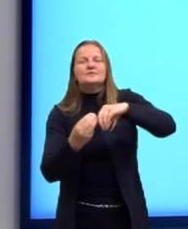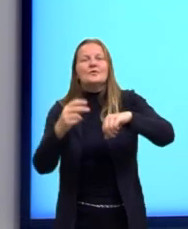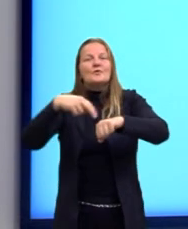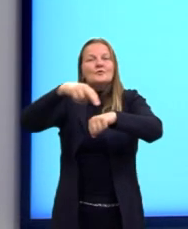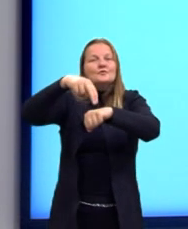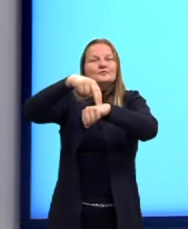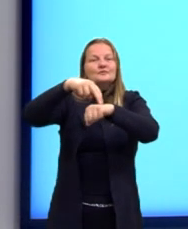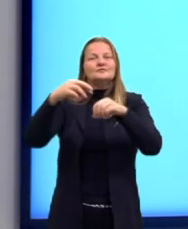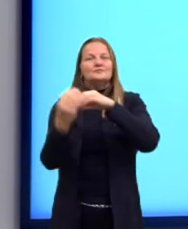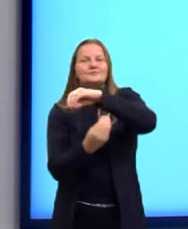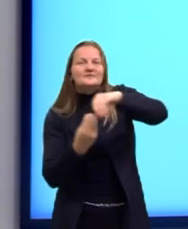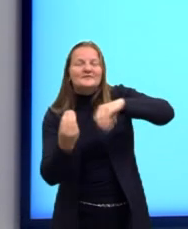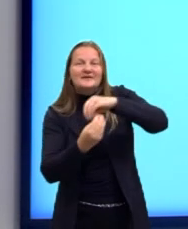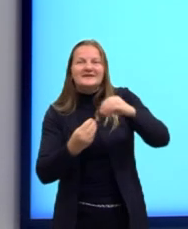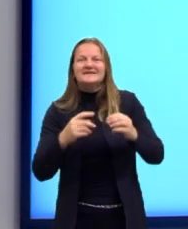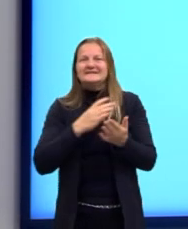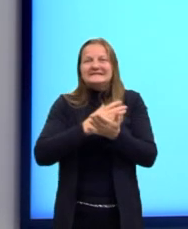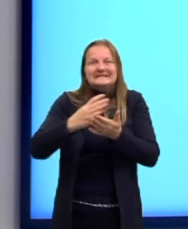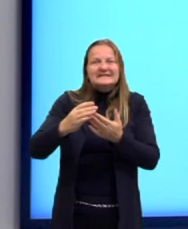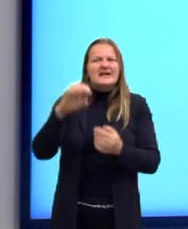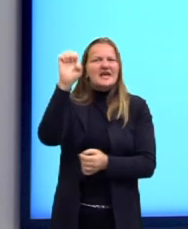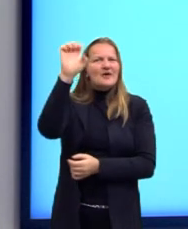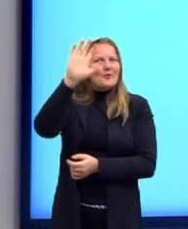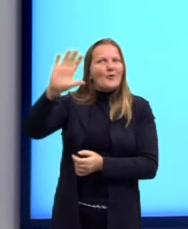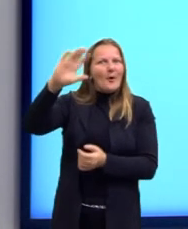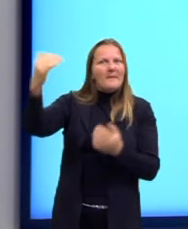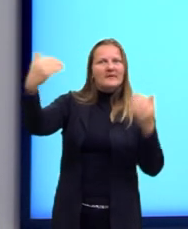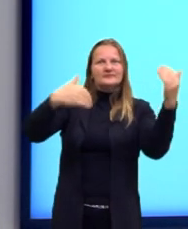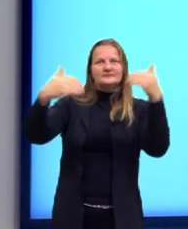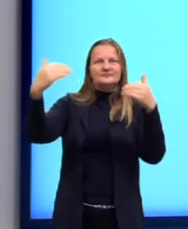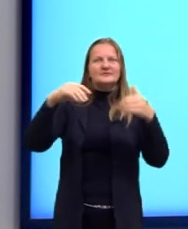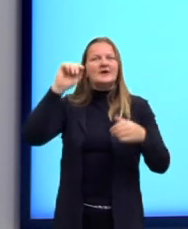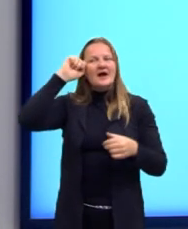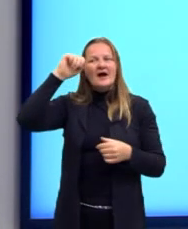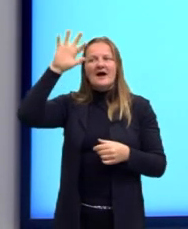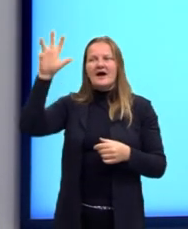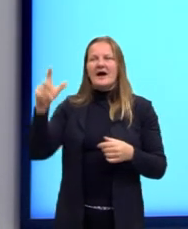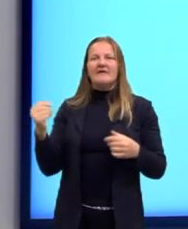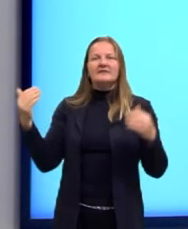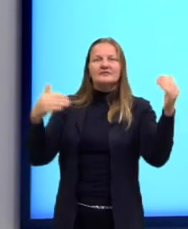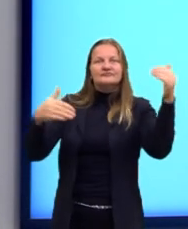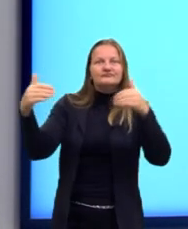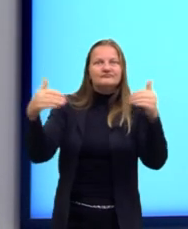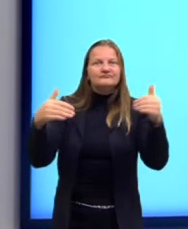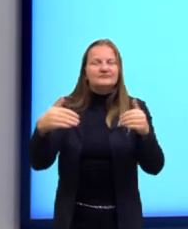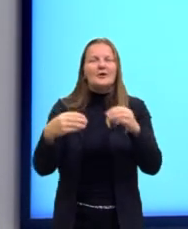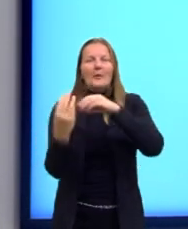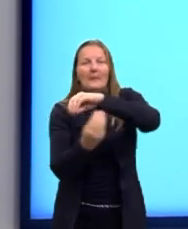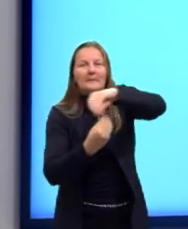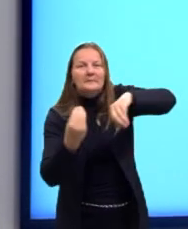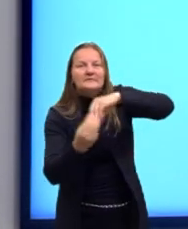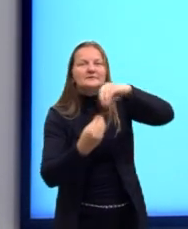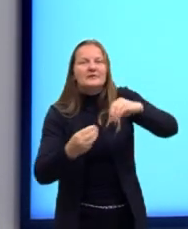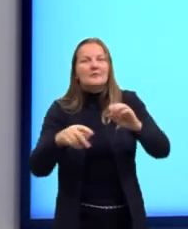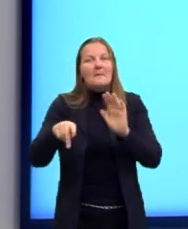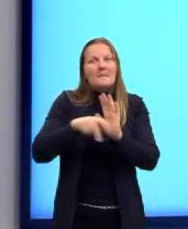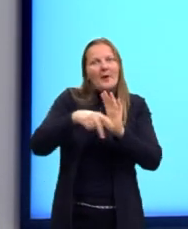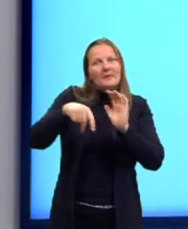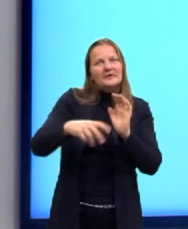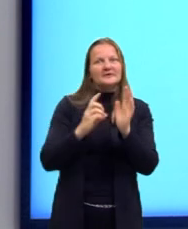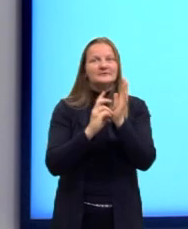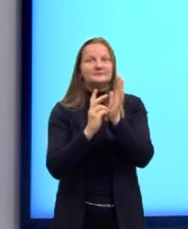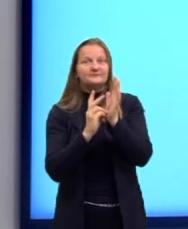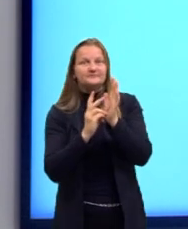nacionalidades provindas aí da Europa e da África que por sua vez misturaram-se com os nativos que